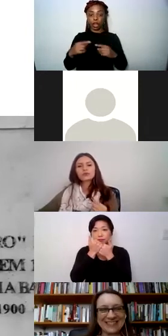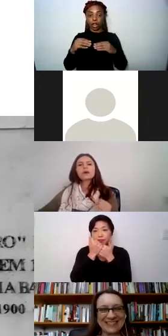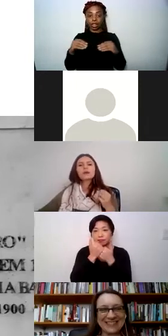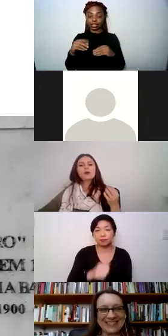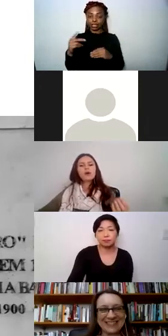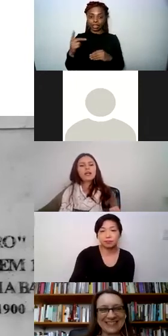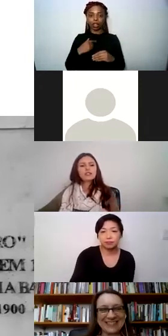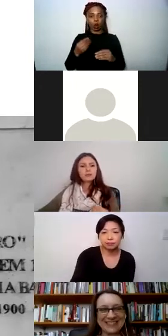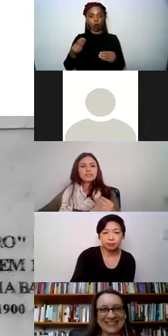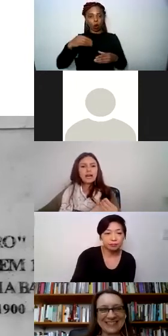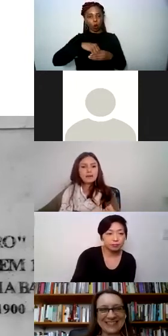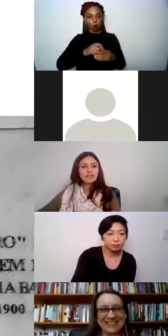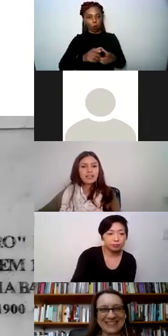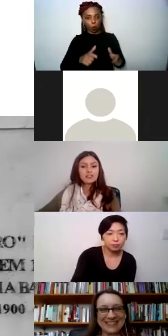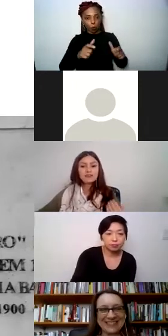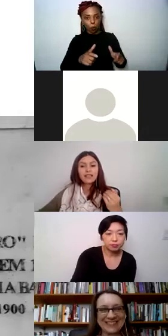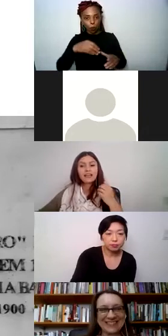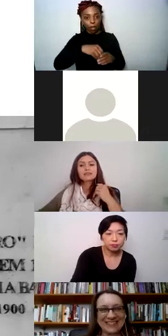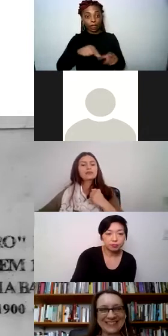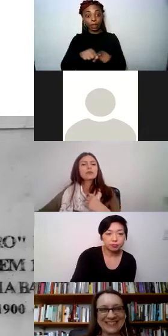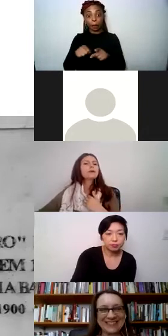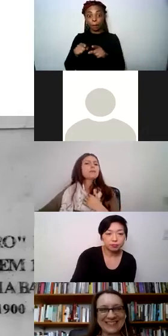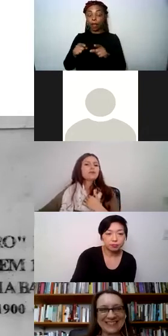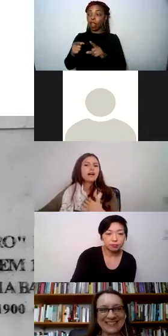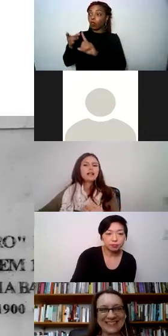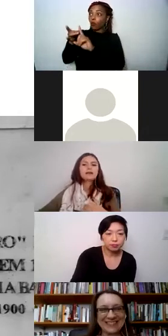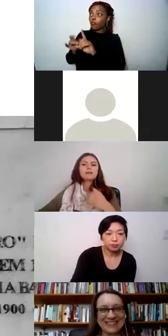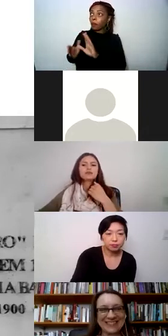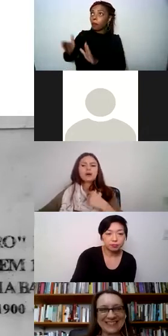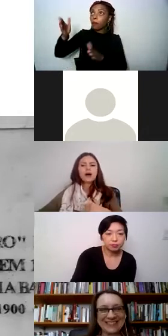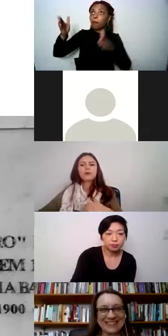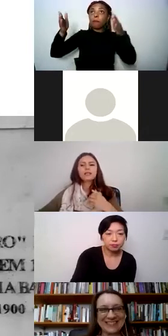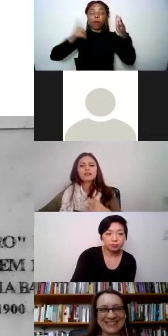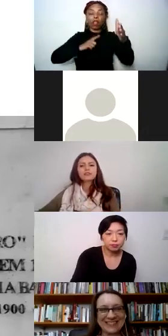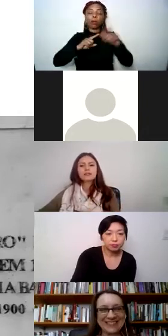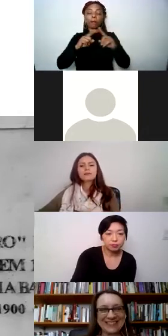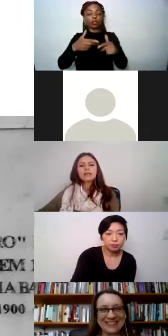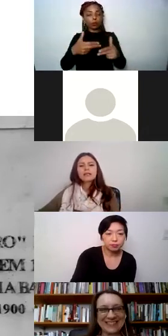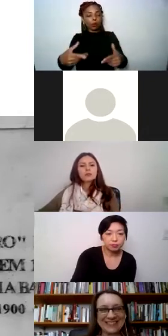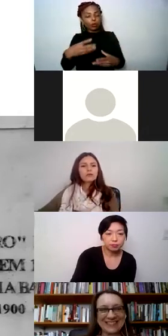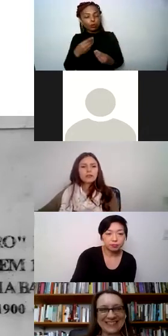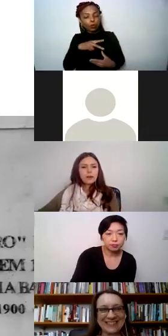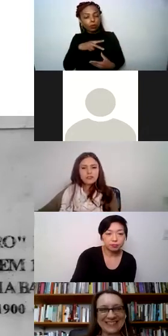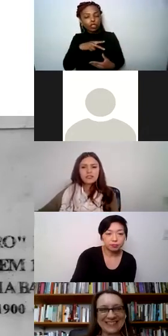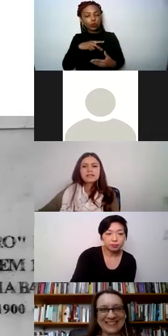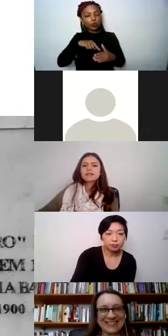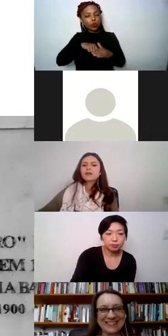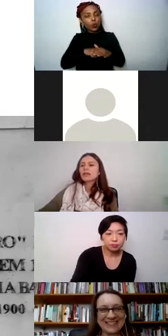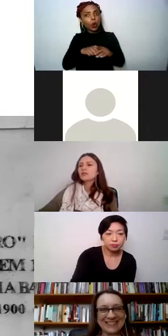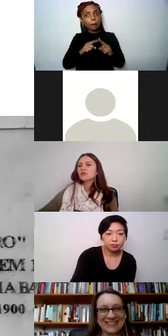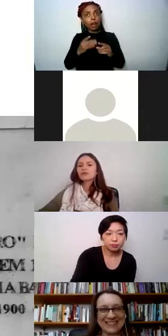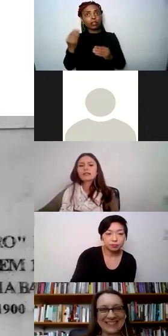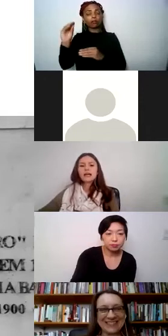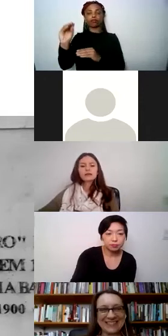culto à memória de um pesar mas que é de espera super privada pessoal íntima não houve aqui uma abdicação